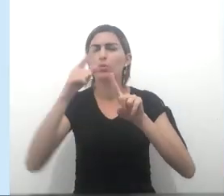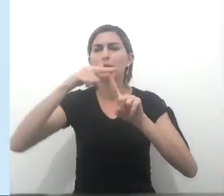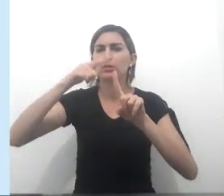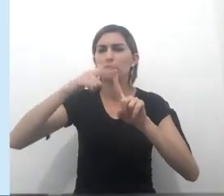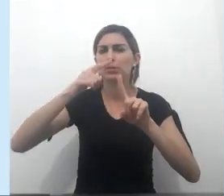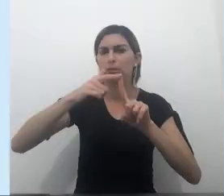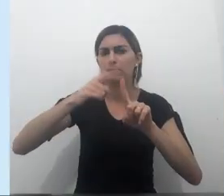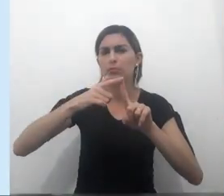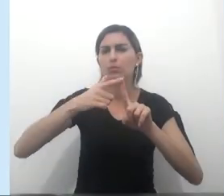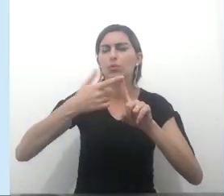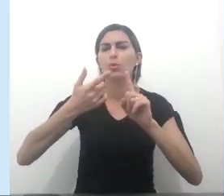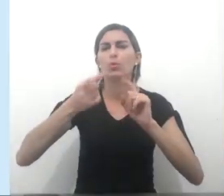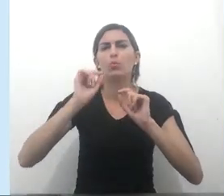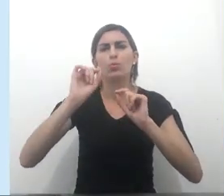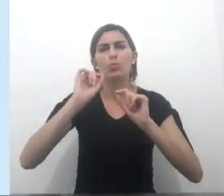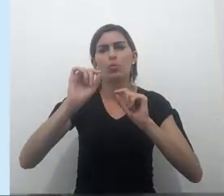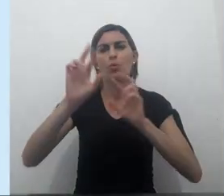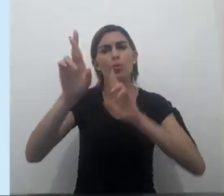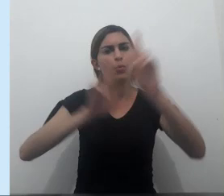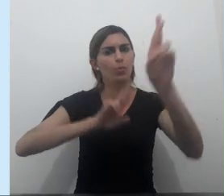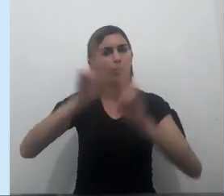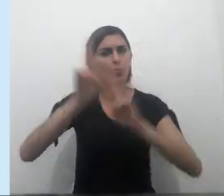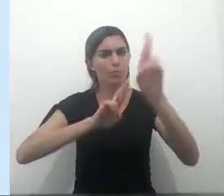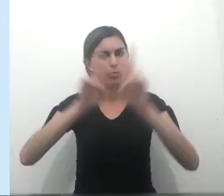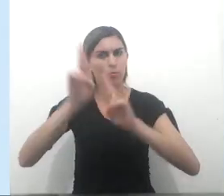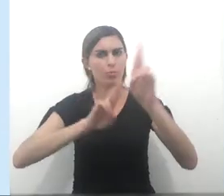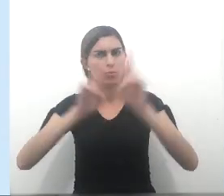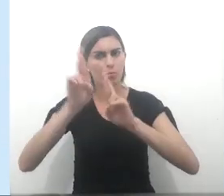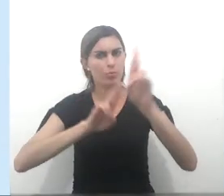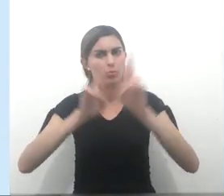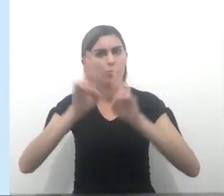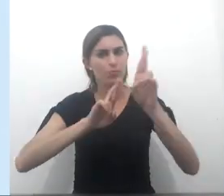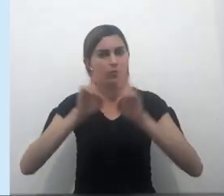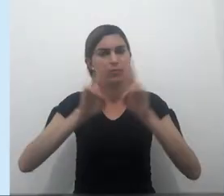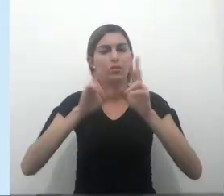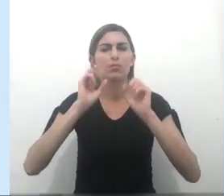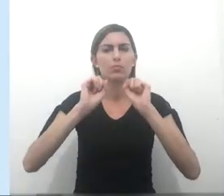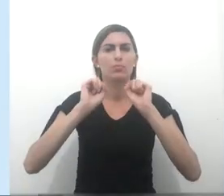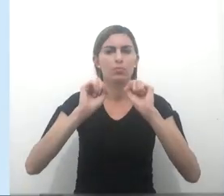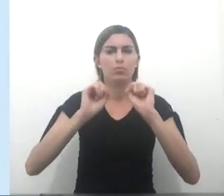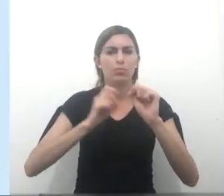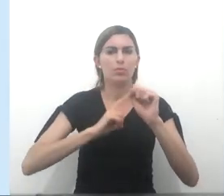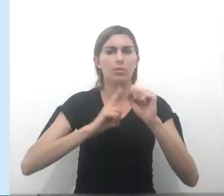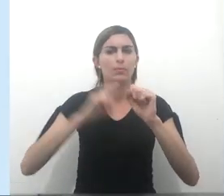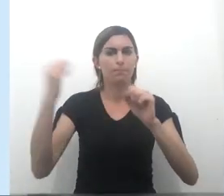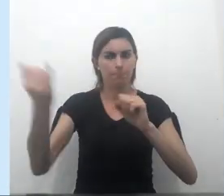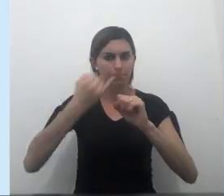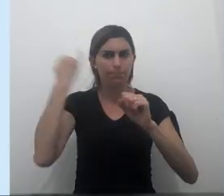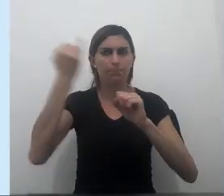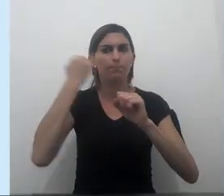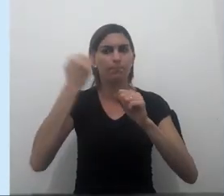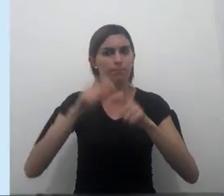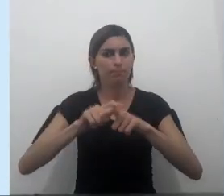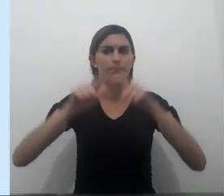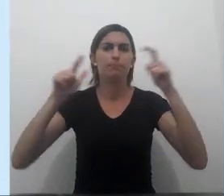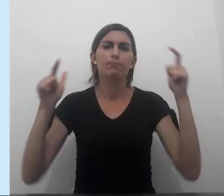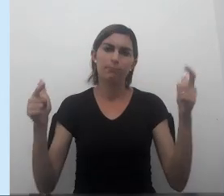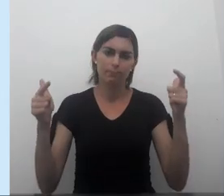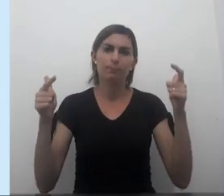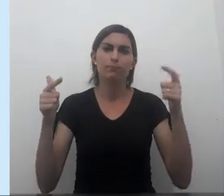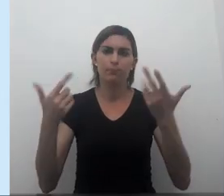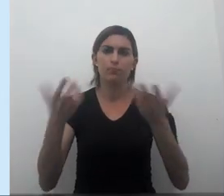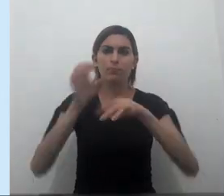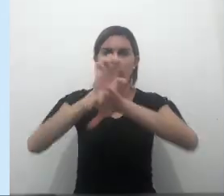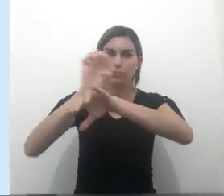um outro tipo de transporte, que é o transporte rodoviário. A gente falou que o transporte rodoviário ele possui uma importância